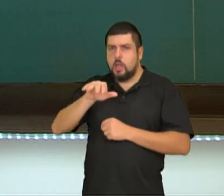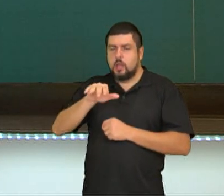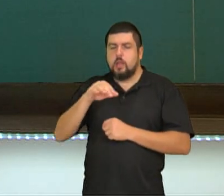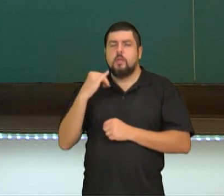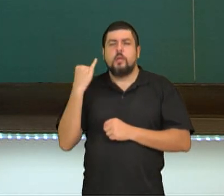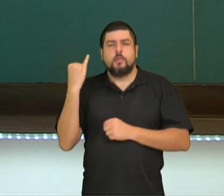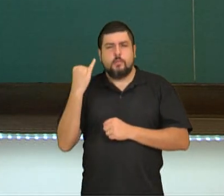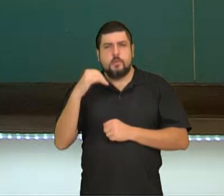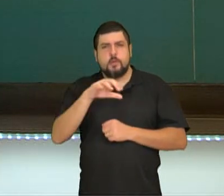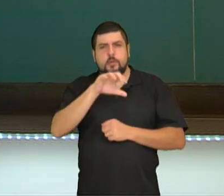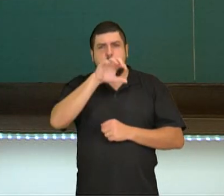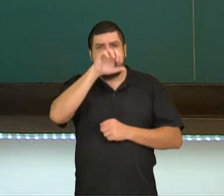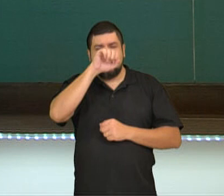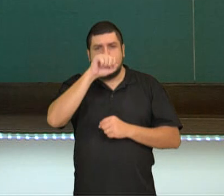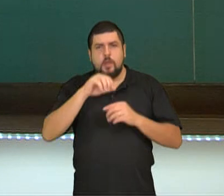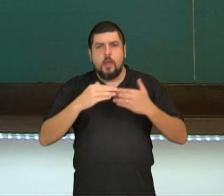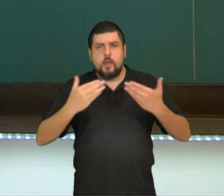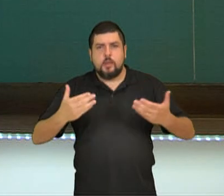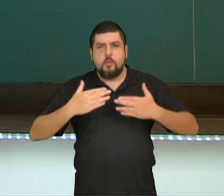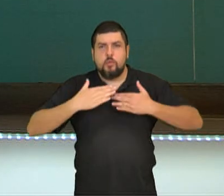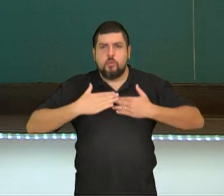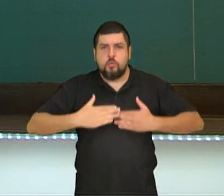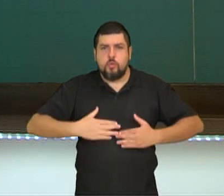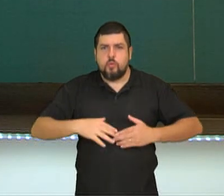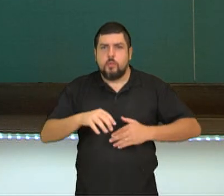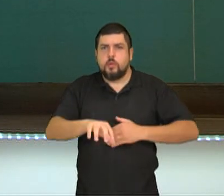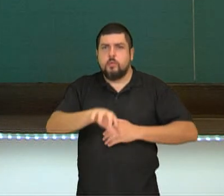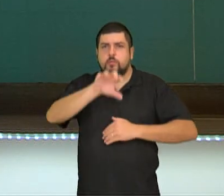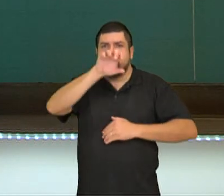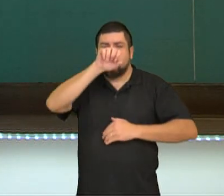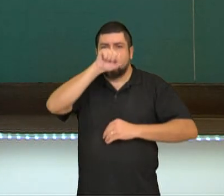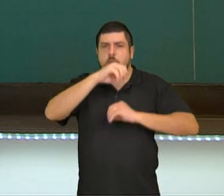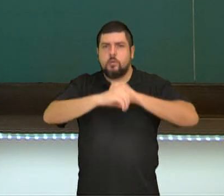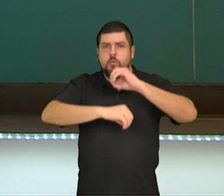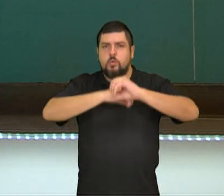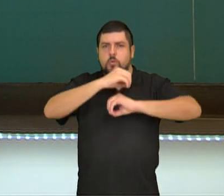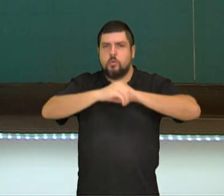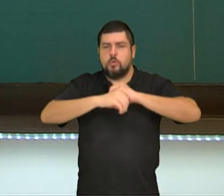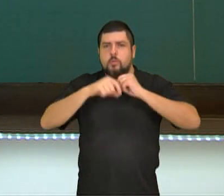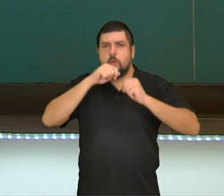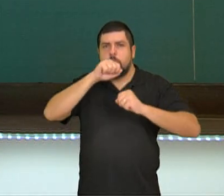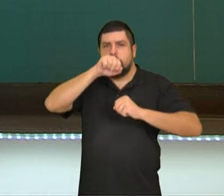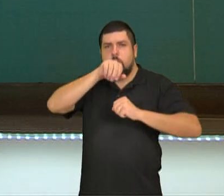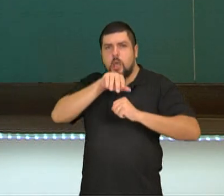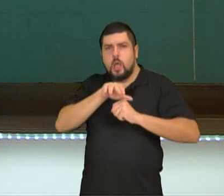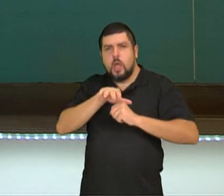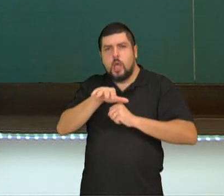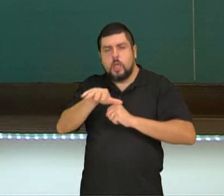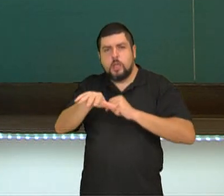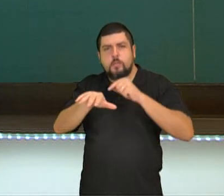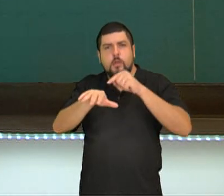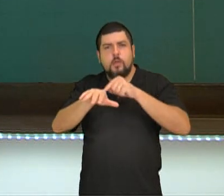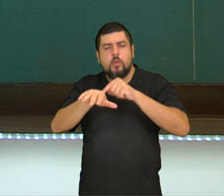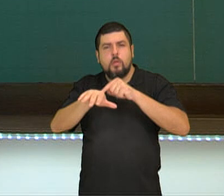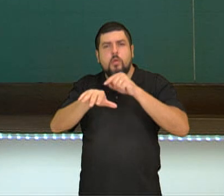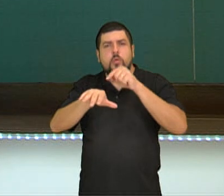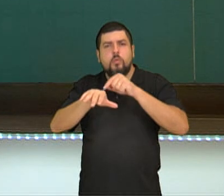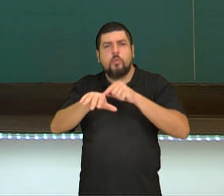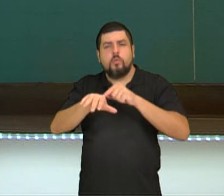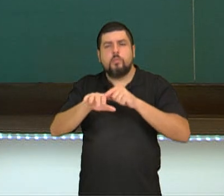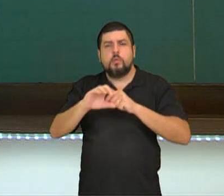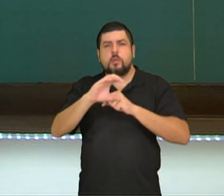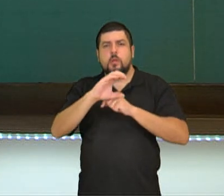respiração. Permitir que o corpo absorva gás oxigênio e elimine o excesso do dióxido